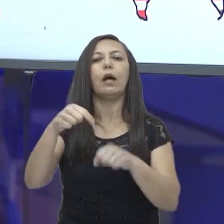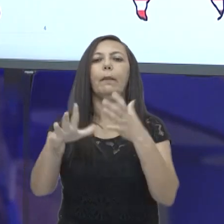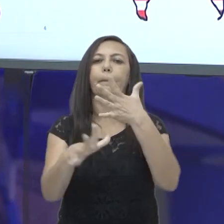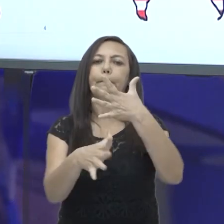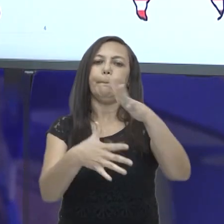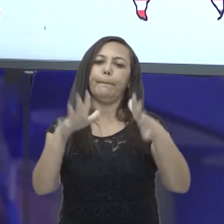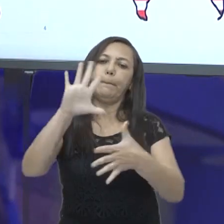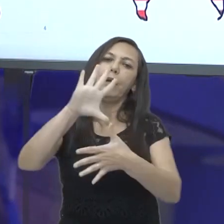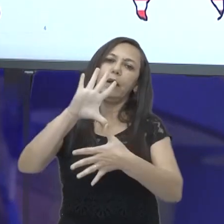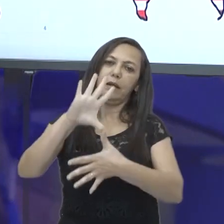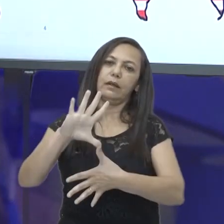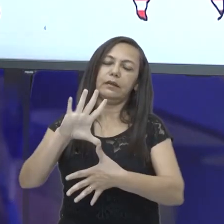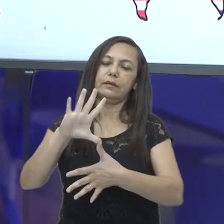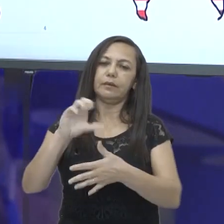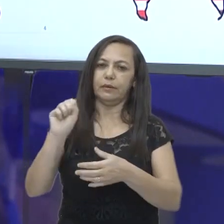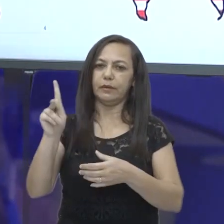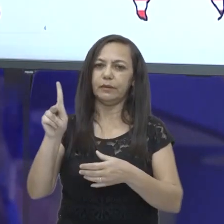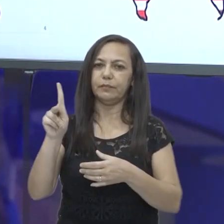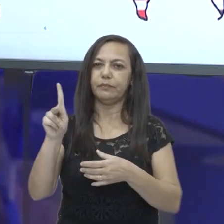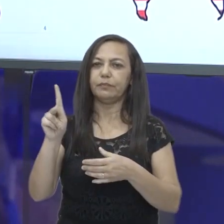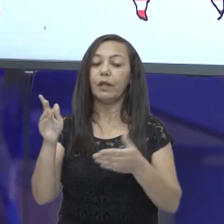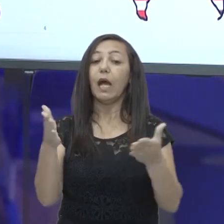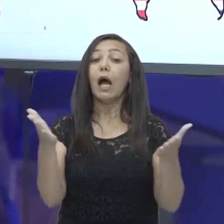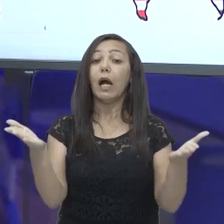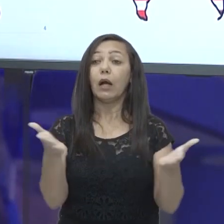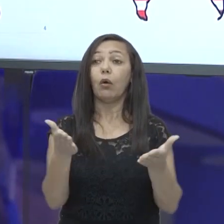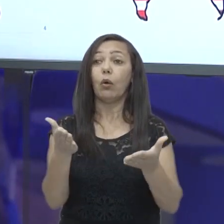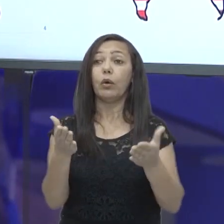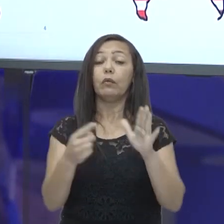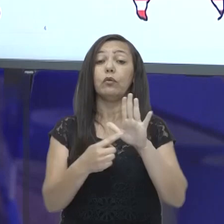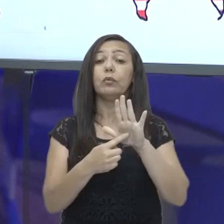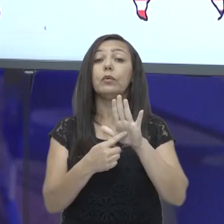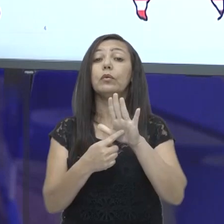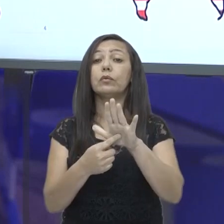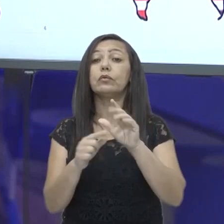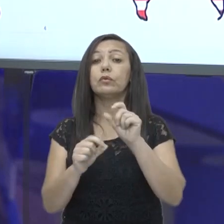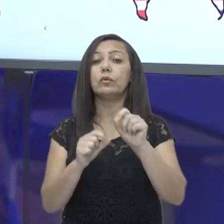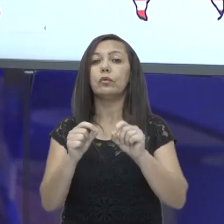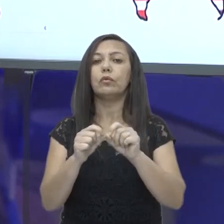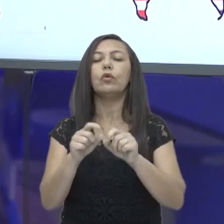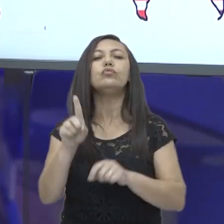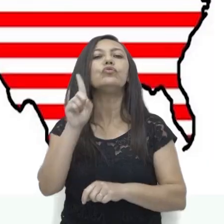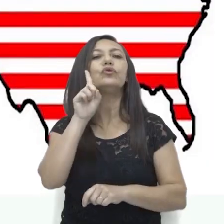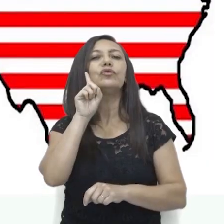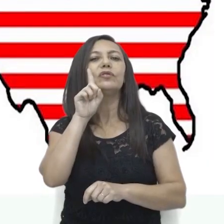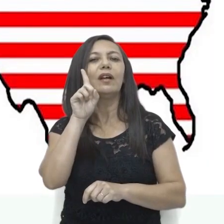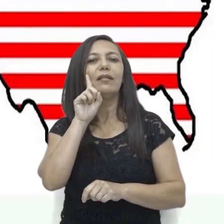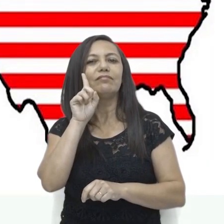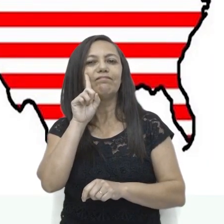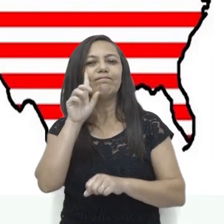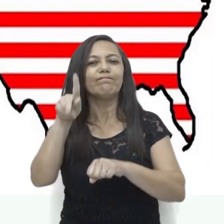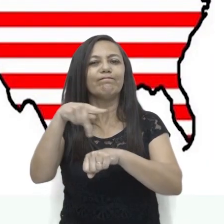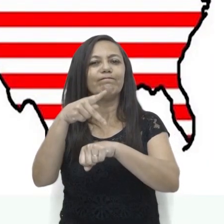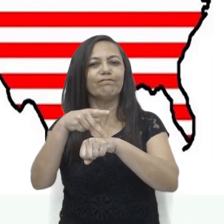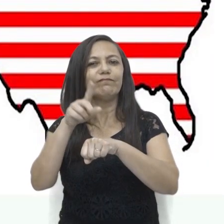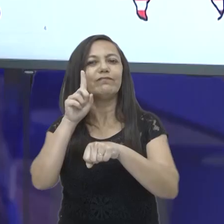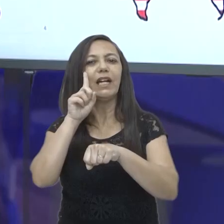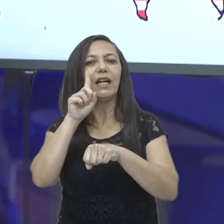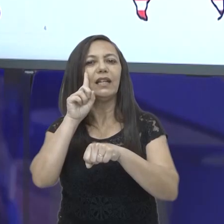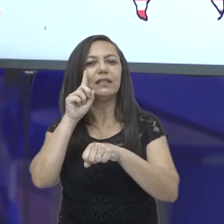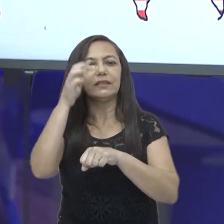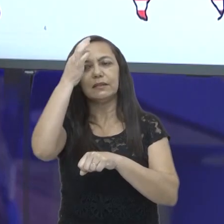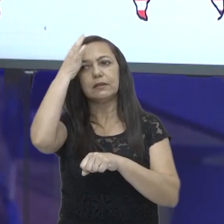Américas, ok? Vamos fazer um recorte agora e vamos para os Estados Unidos. Os Estados Unidos ele